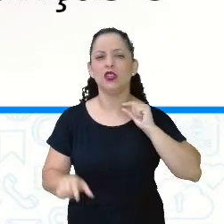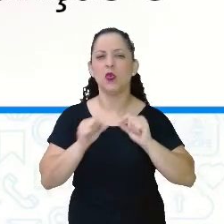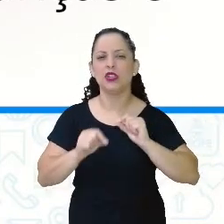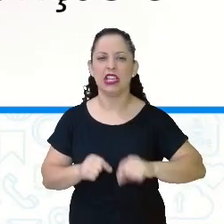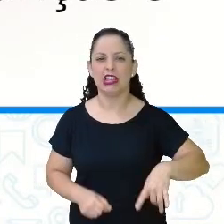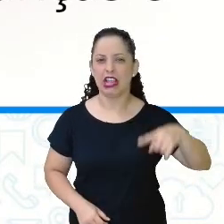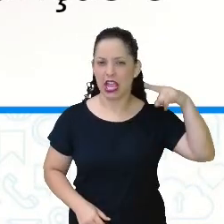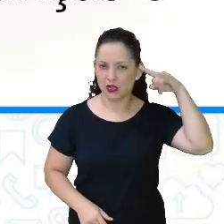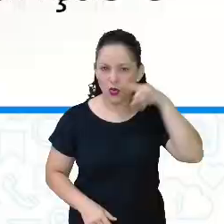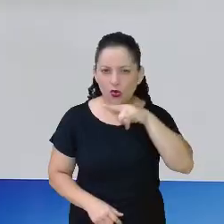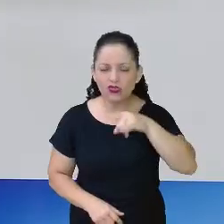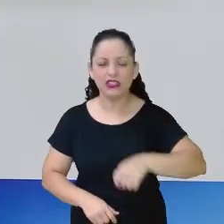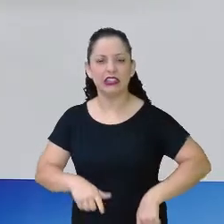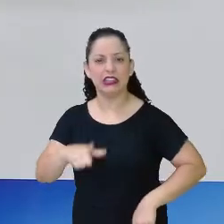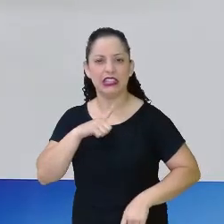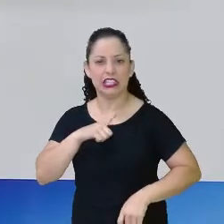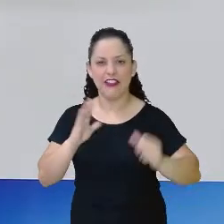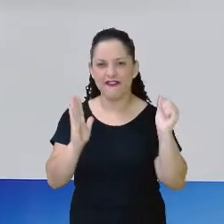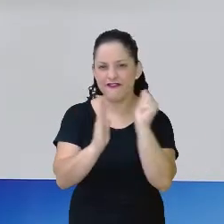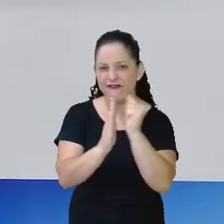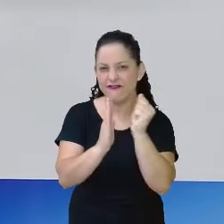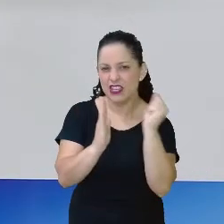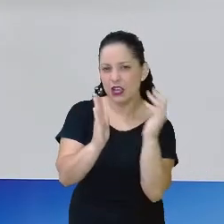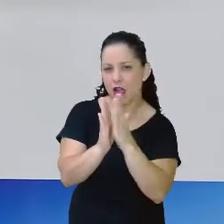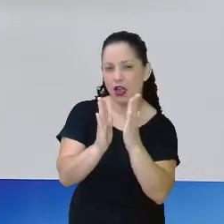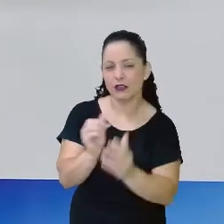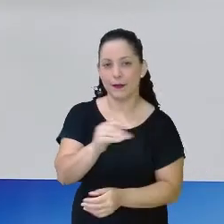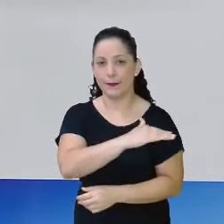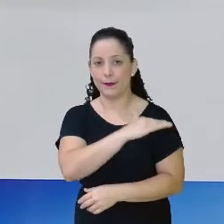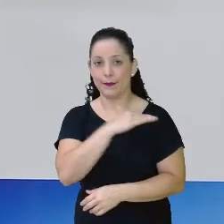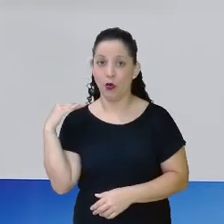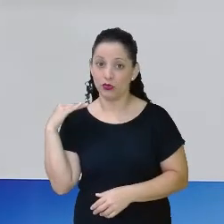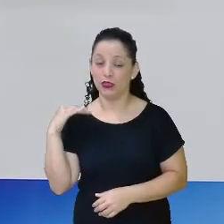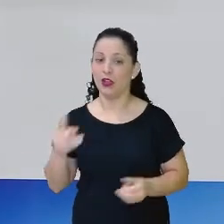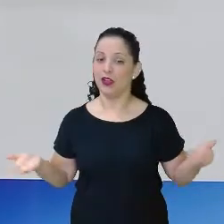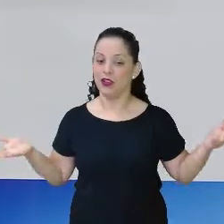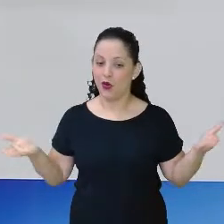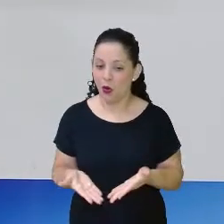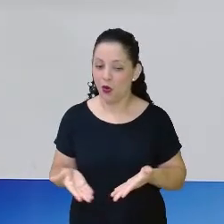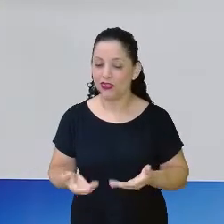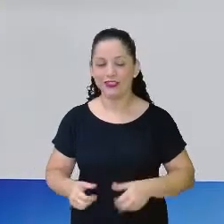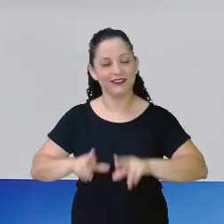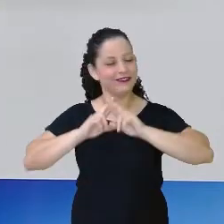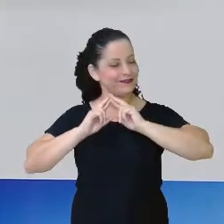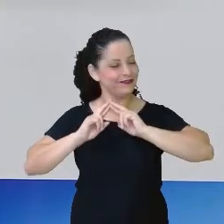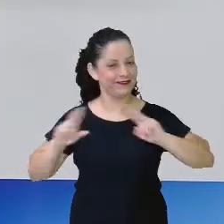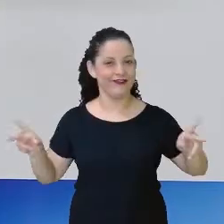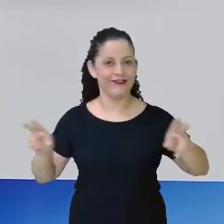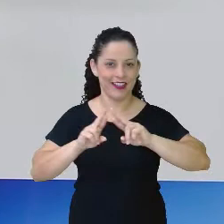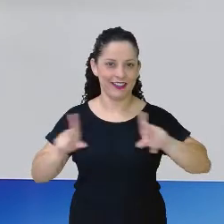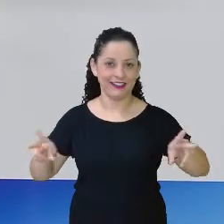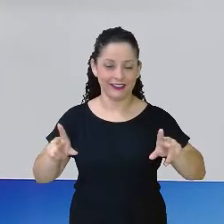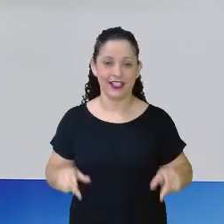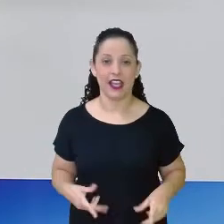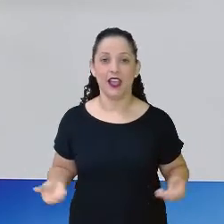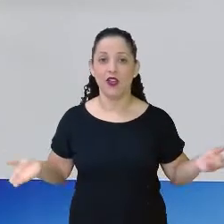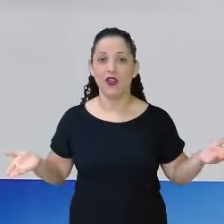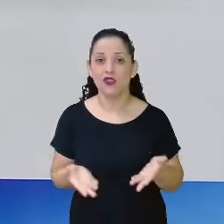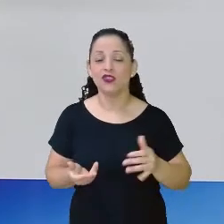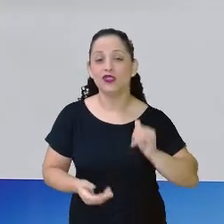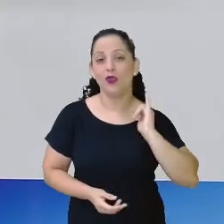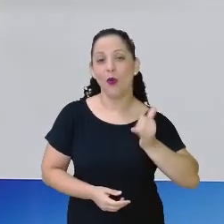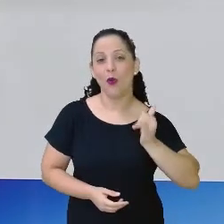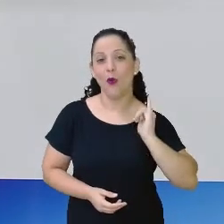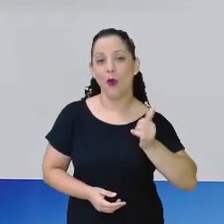vingança, morte. Vê como é diferente, não é? Hoje em dia, um conto de fadas, que é o tema da aula de hoje,